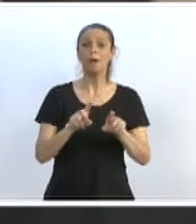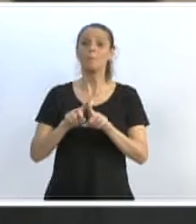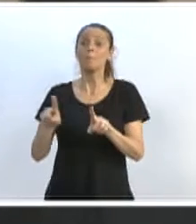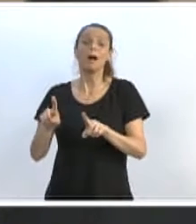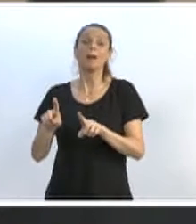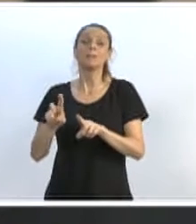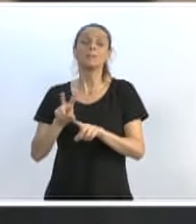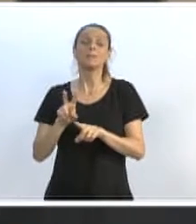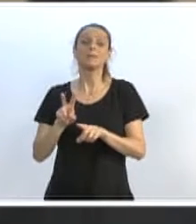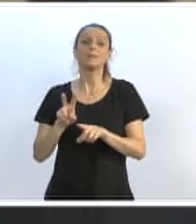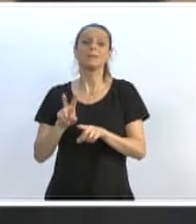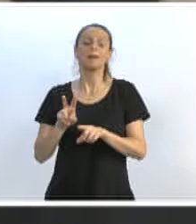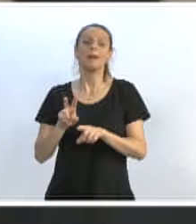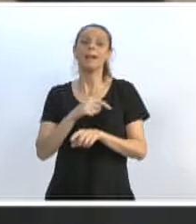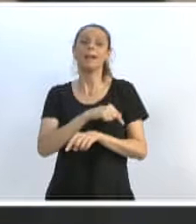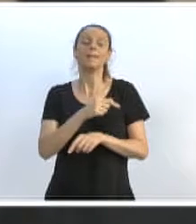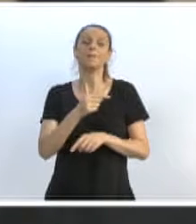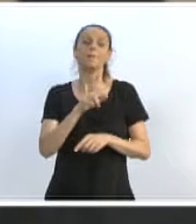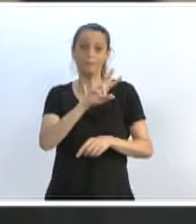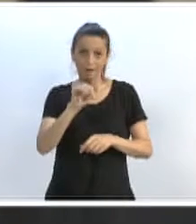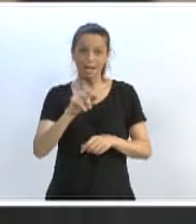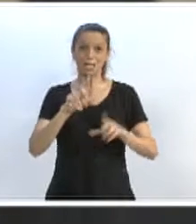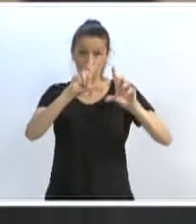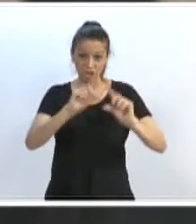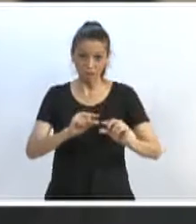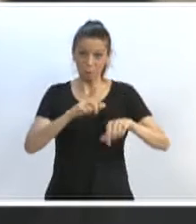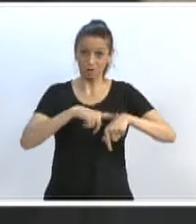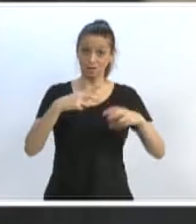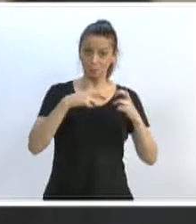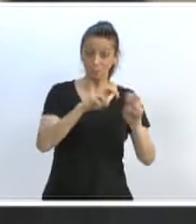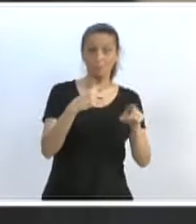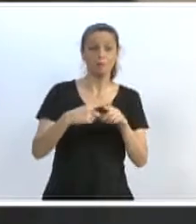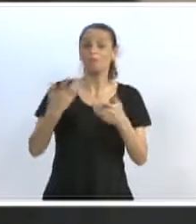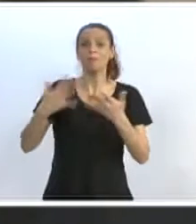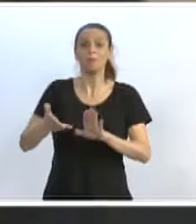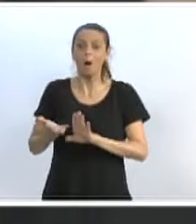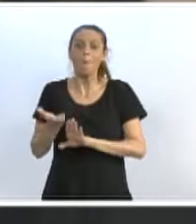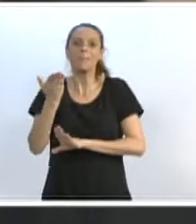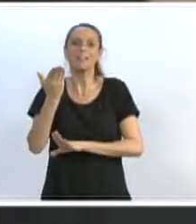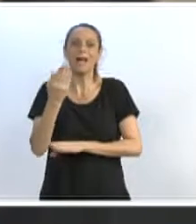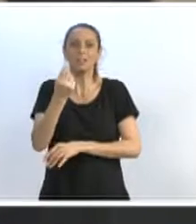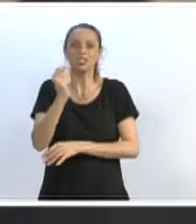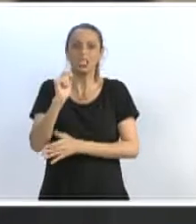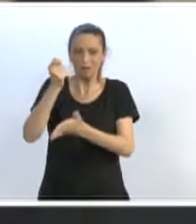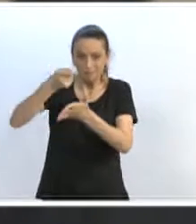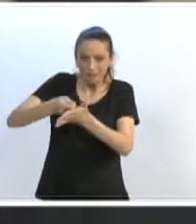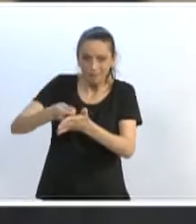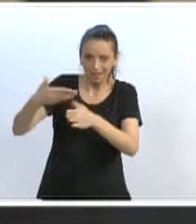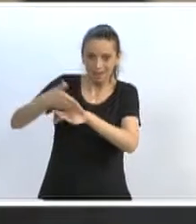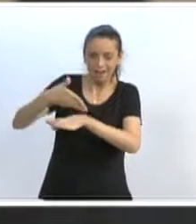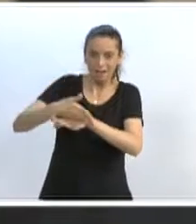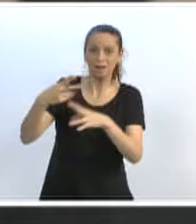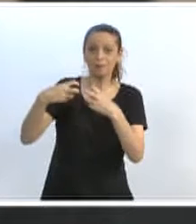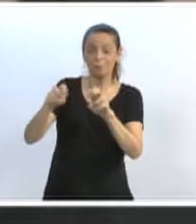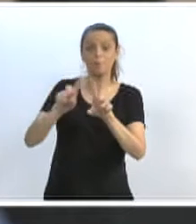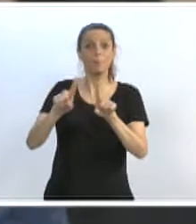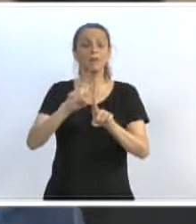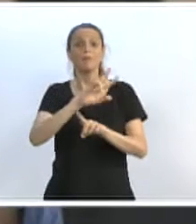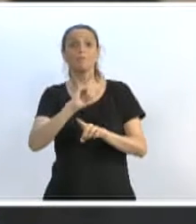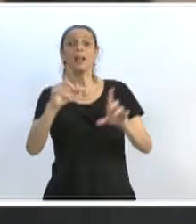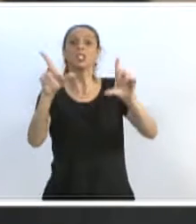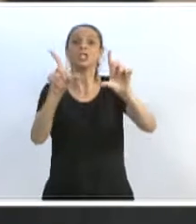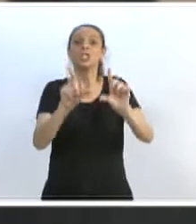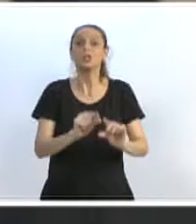aumentar tanto o passe de ônibus, mas, ao aumentar o passe de ônibus, também vai fazer, e com a pouca qualidade no serviço que nós estamos tendo, vai